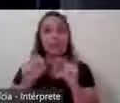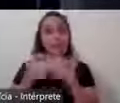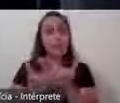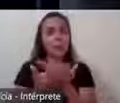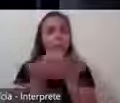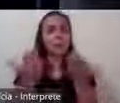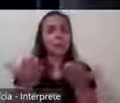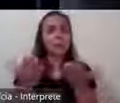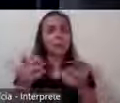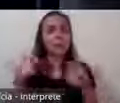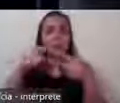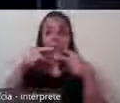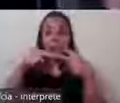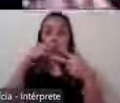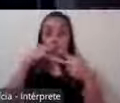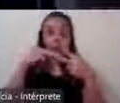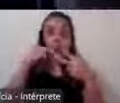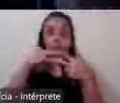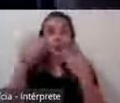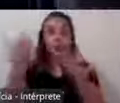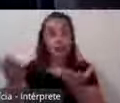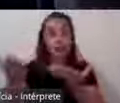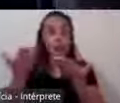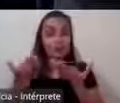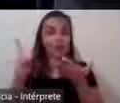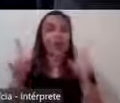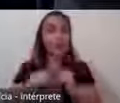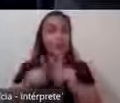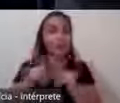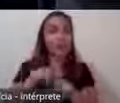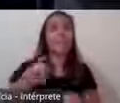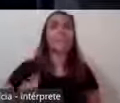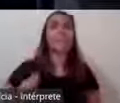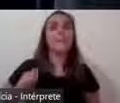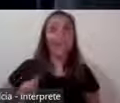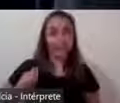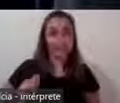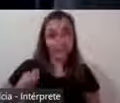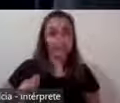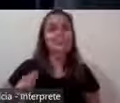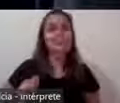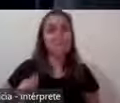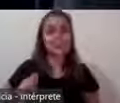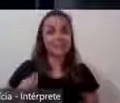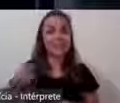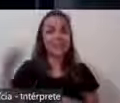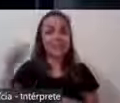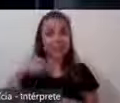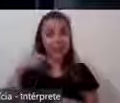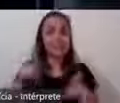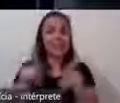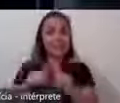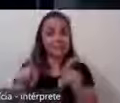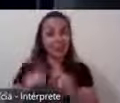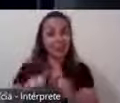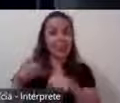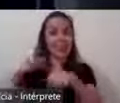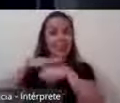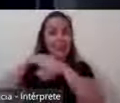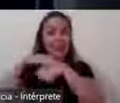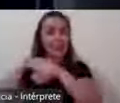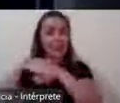nossos dois grandes convidados que também são participantes aqui dessa empreitada que é falar de educação. Muito